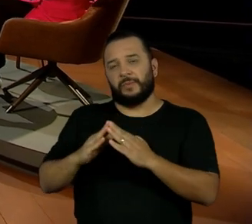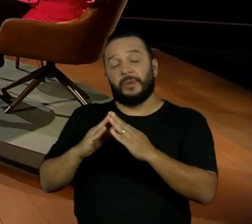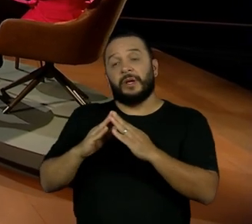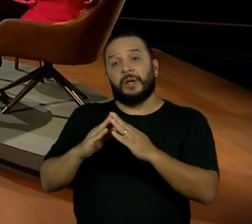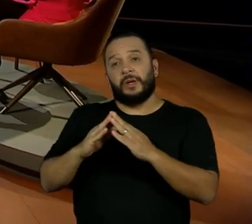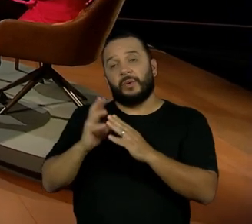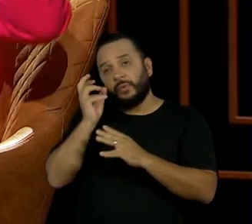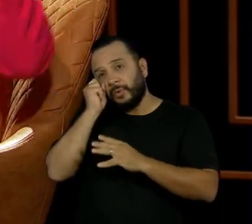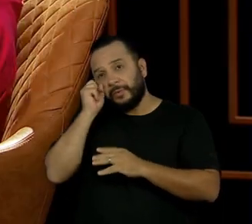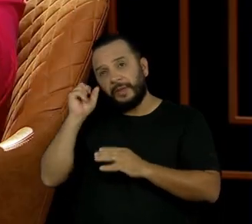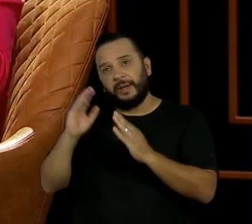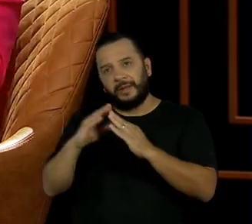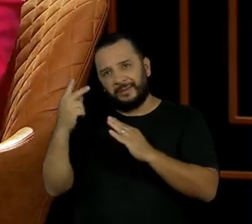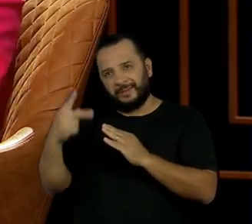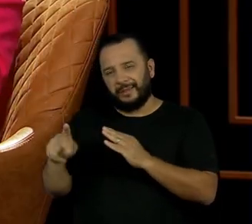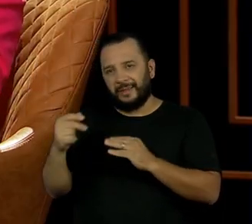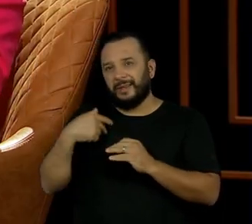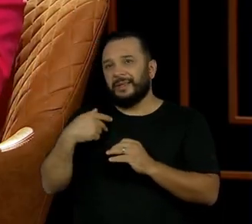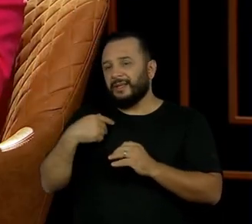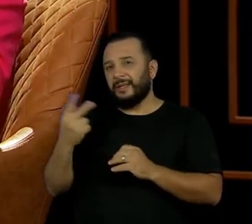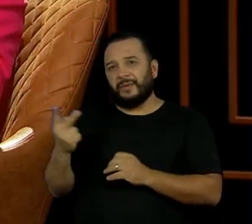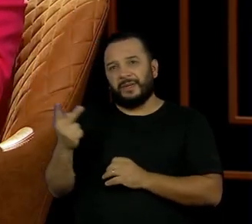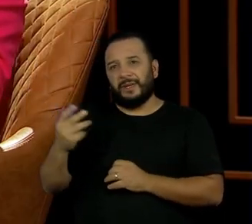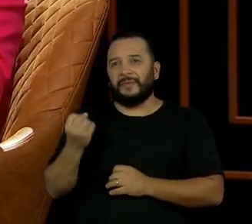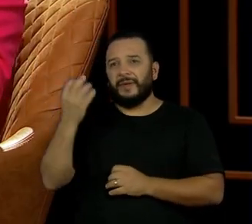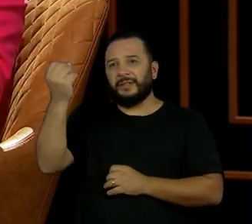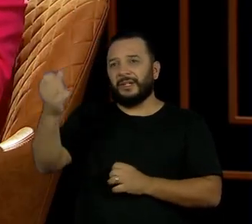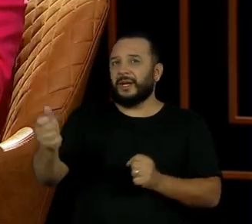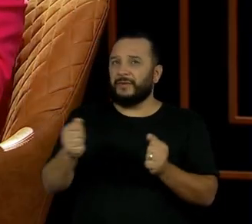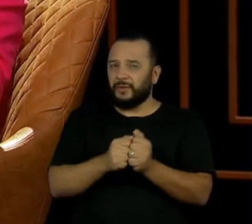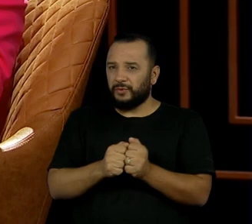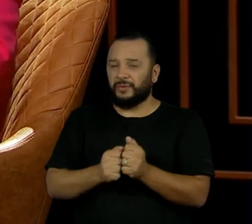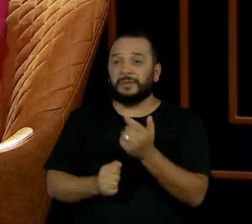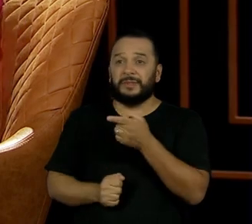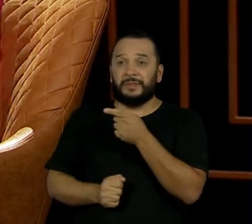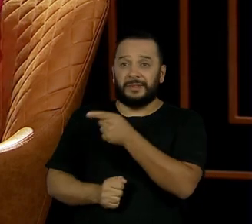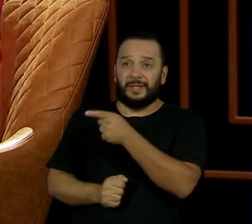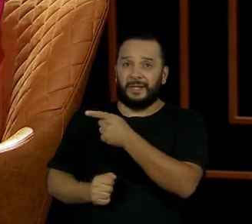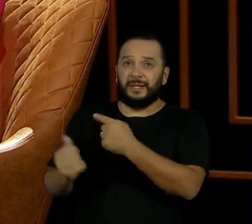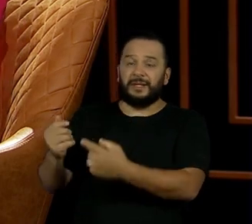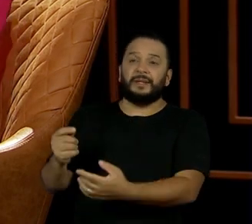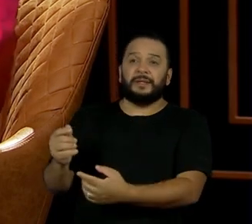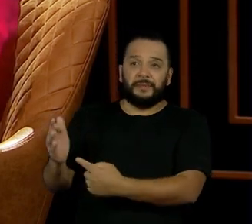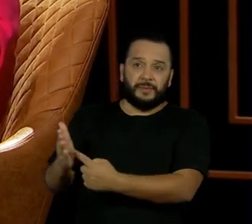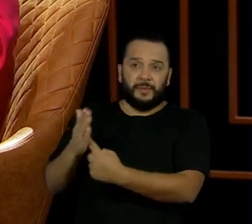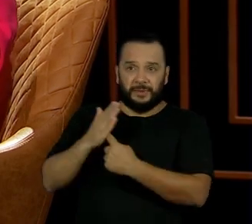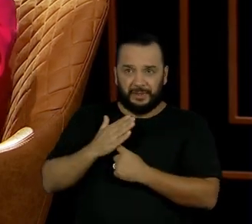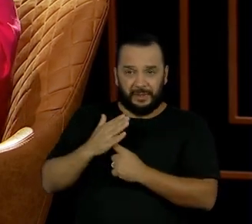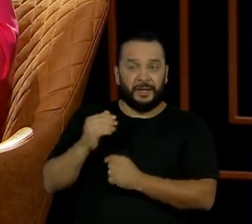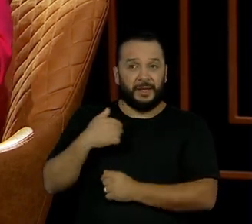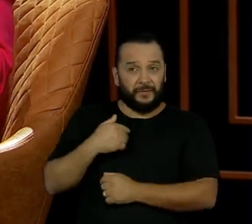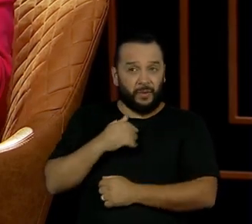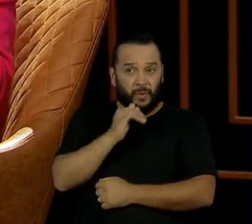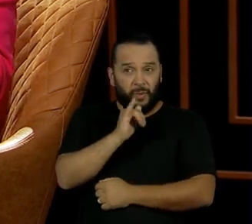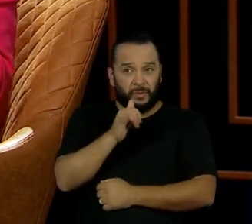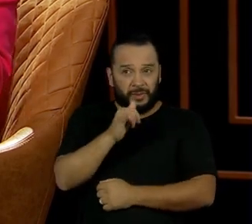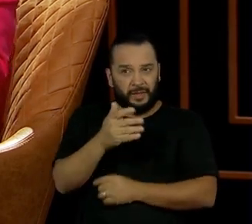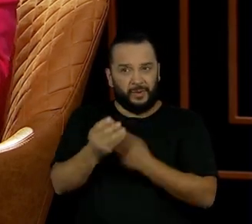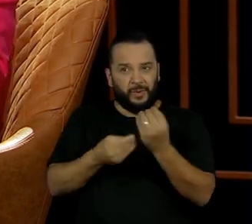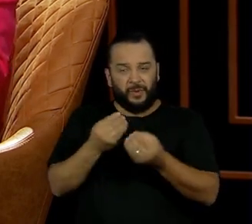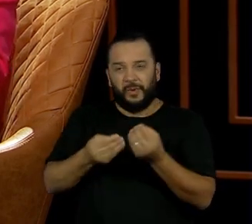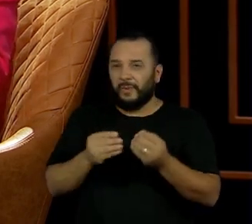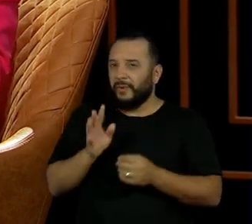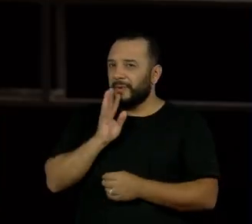era muita coisa acontecendo e ele me apresentou eu só vou antes disso contar como eu conheci